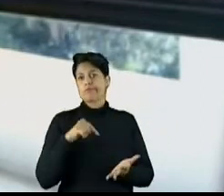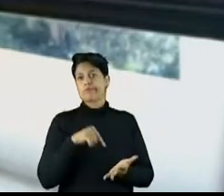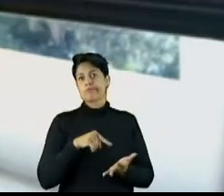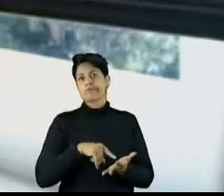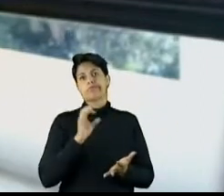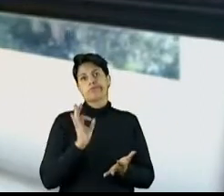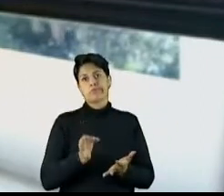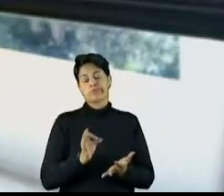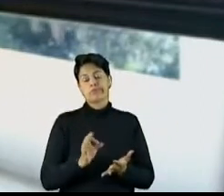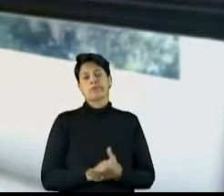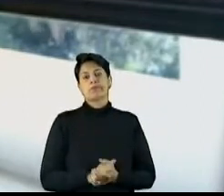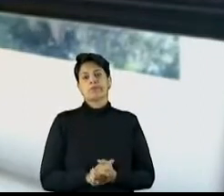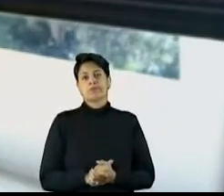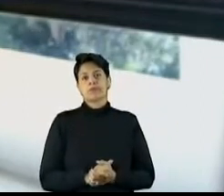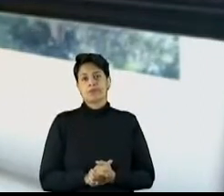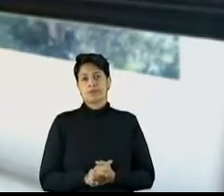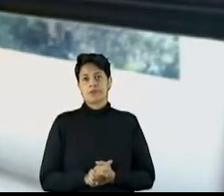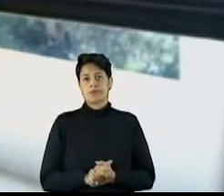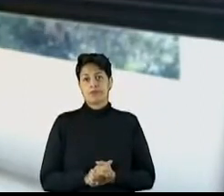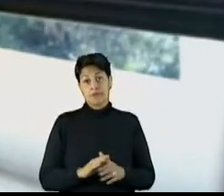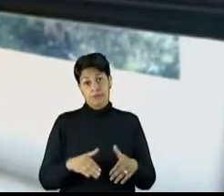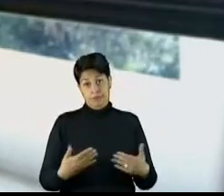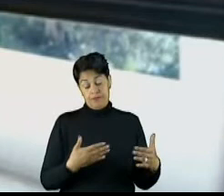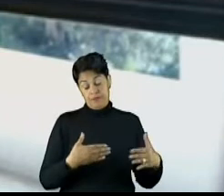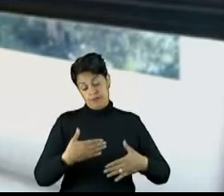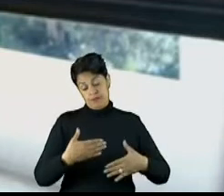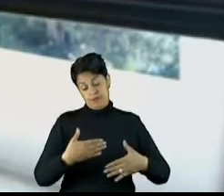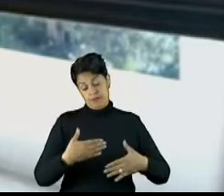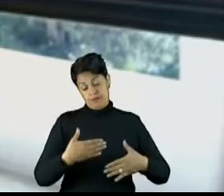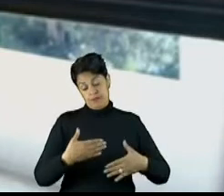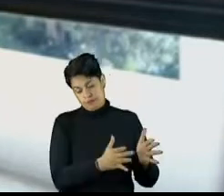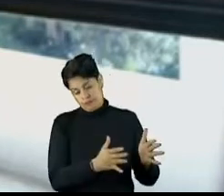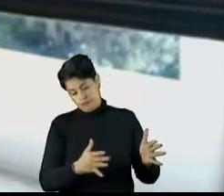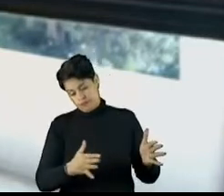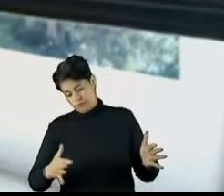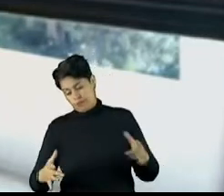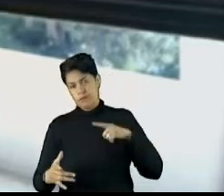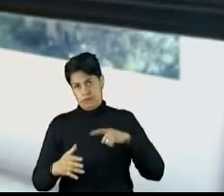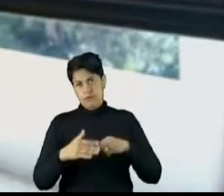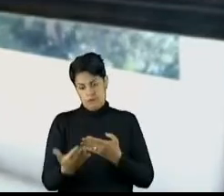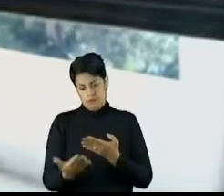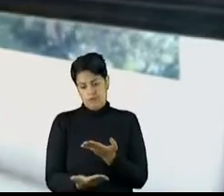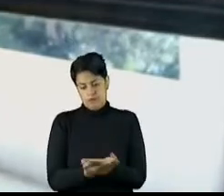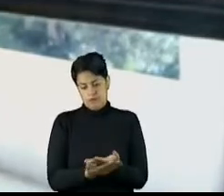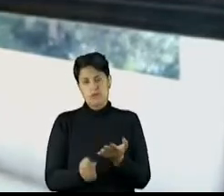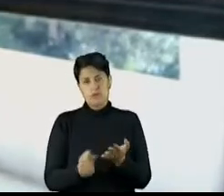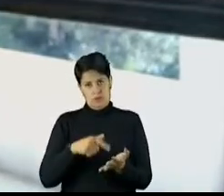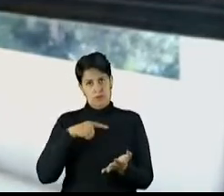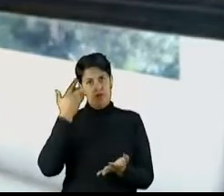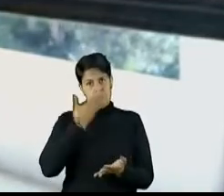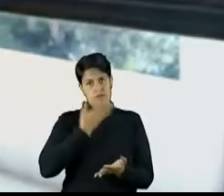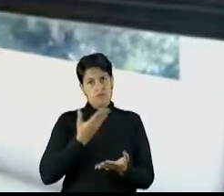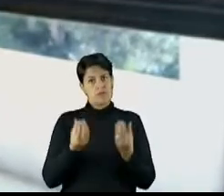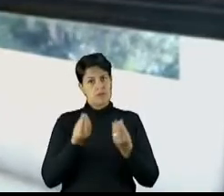permitir o início das análises também pelos meus pares. Este relator, por sua vez, também produziu, reduziu o prazo que me